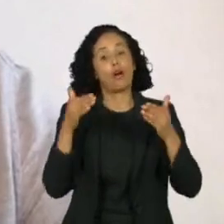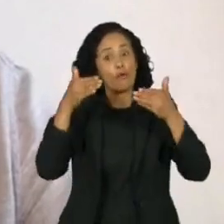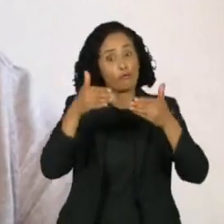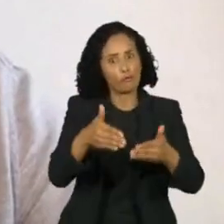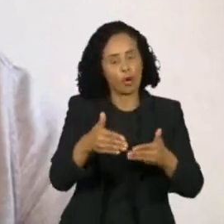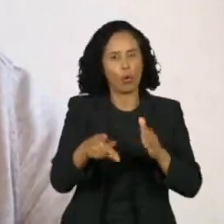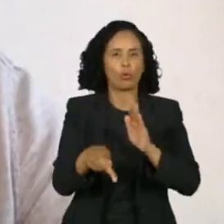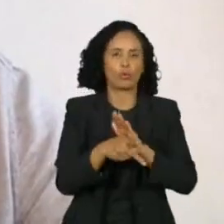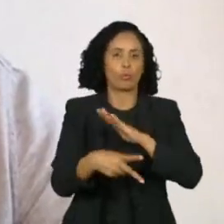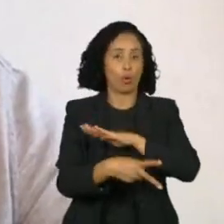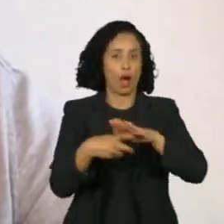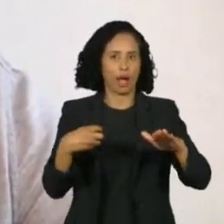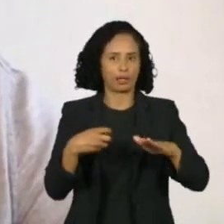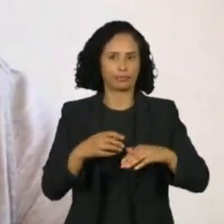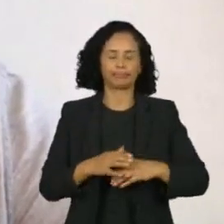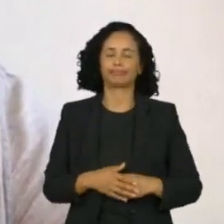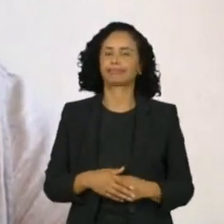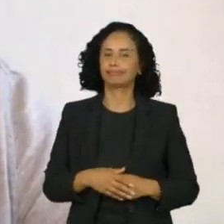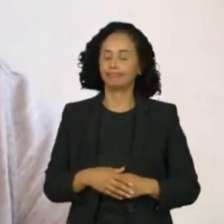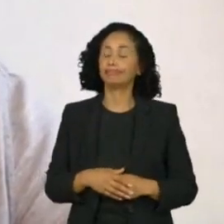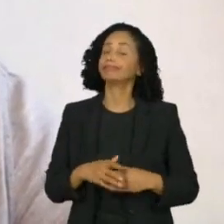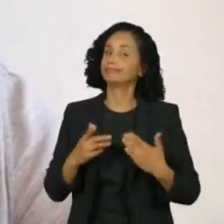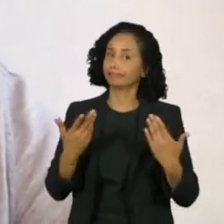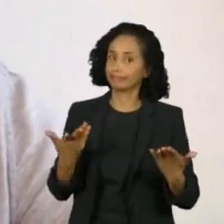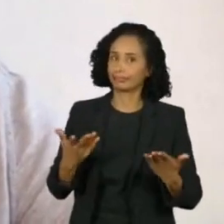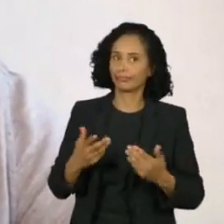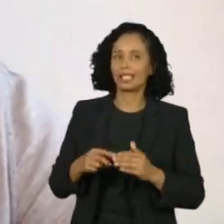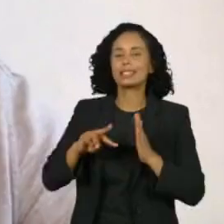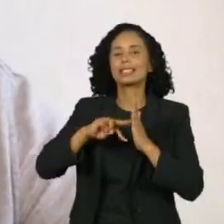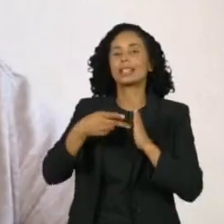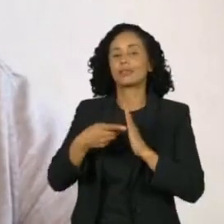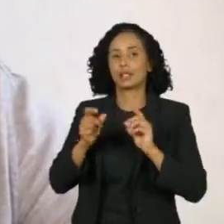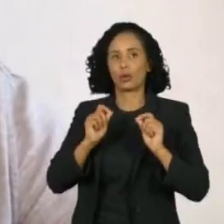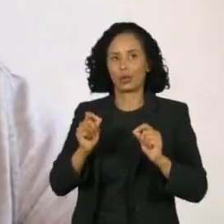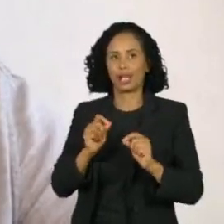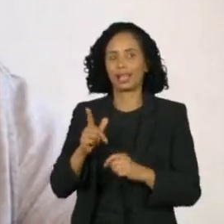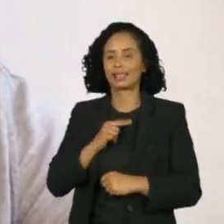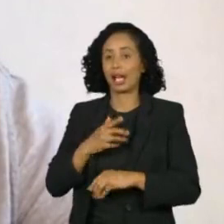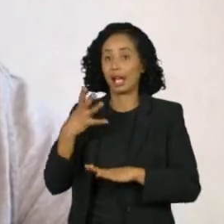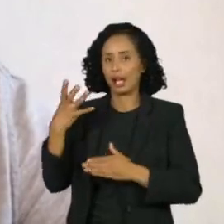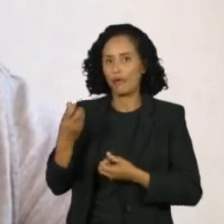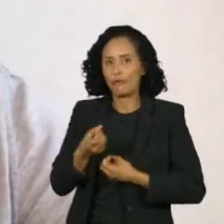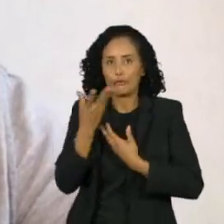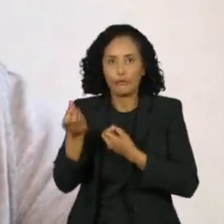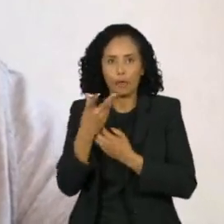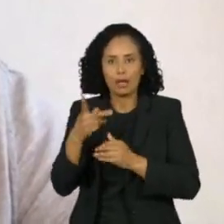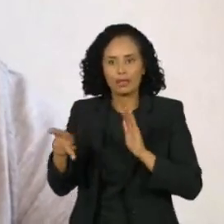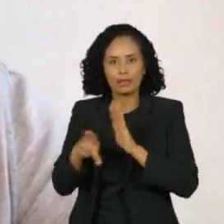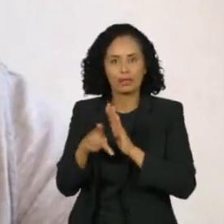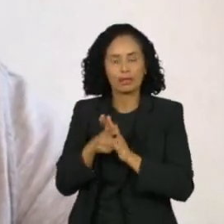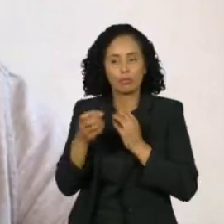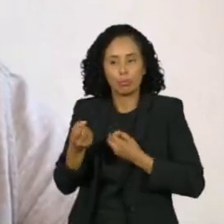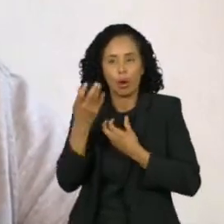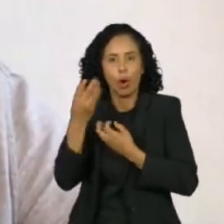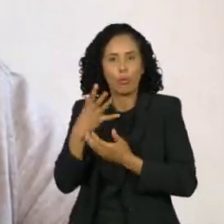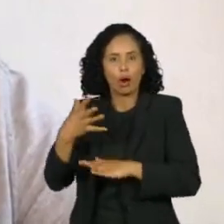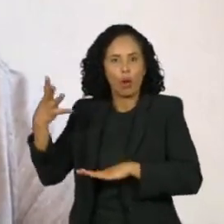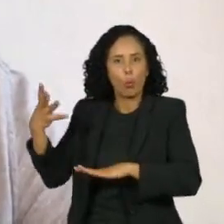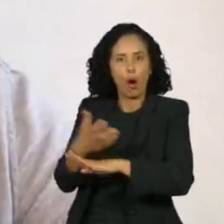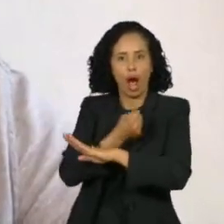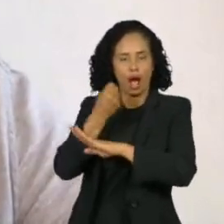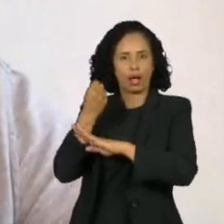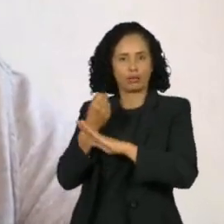ransomware trata do sequestro de dados, vem do termo em inglês ransom, de resgate, ware, de